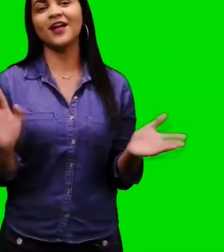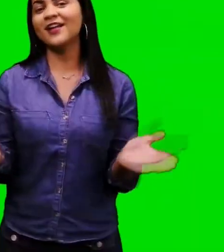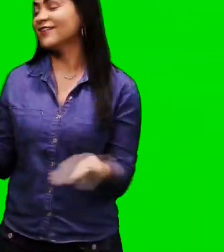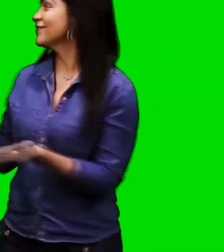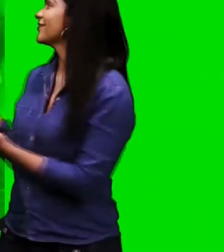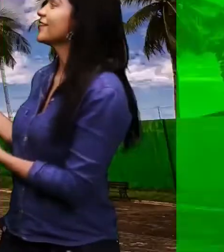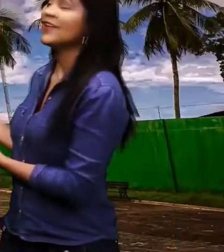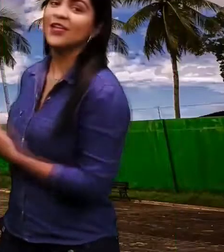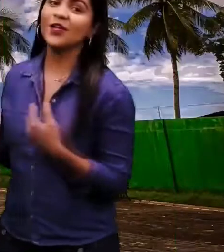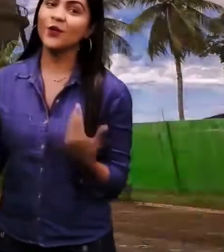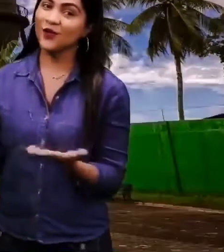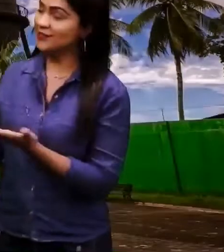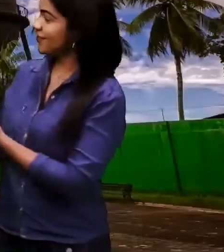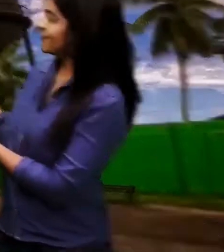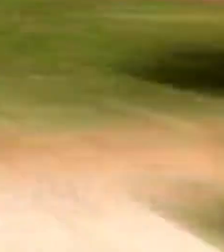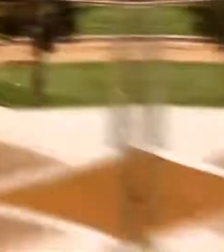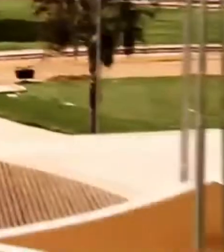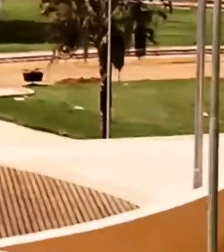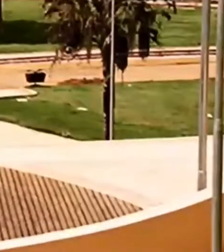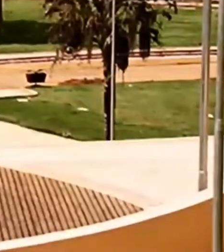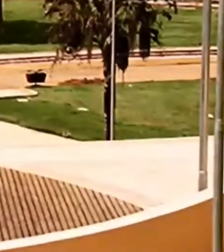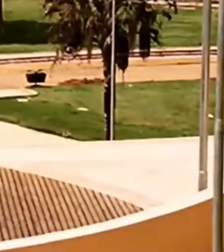E aí